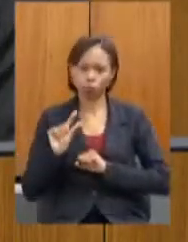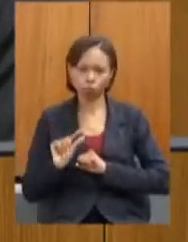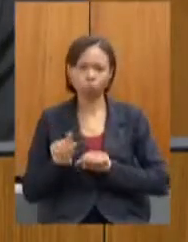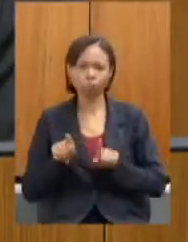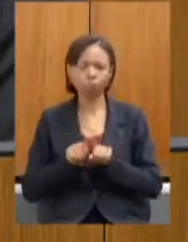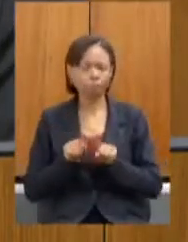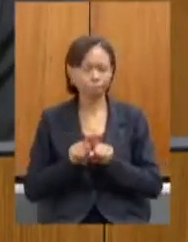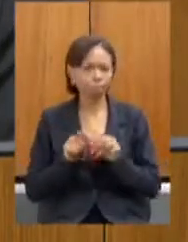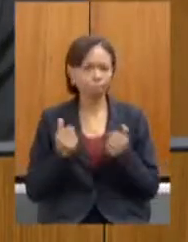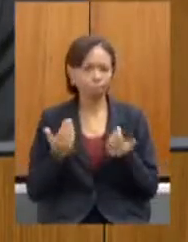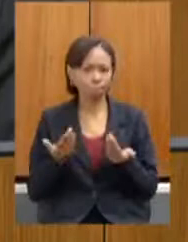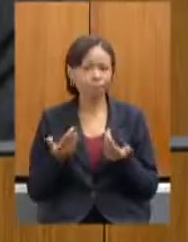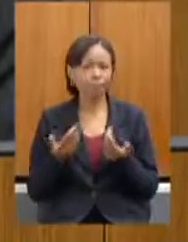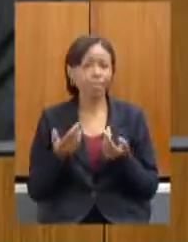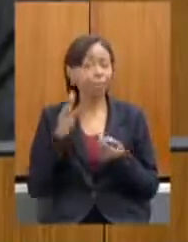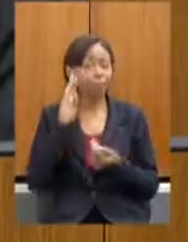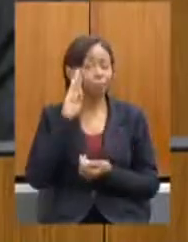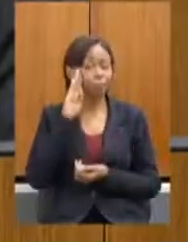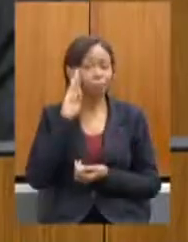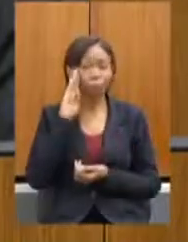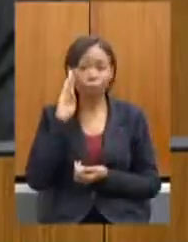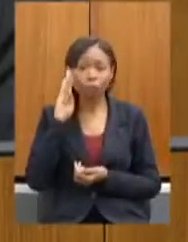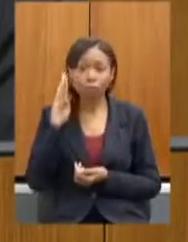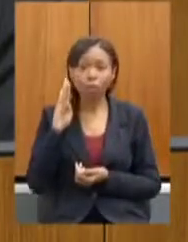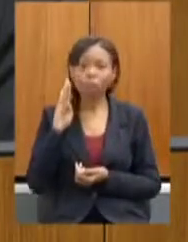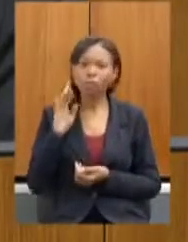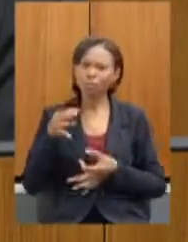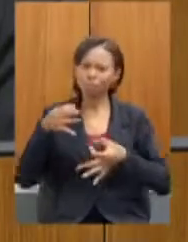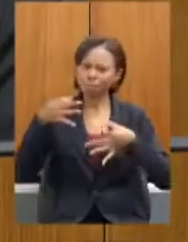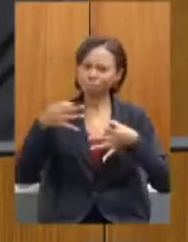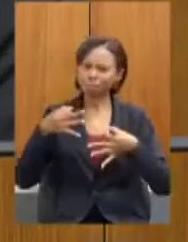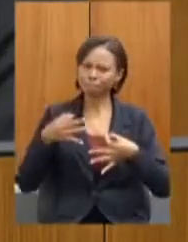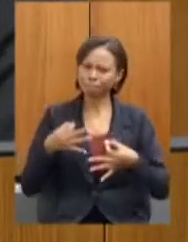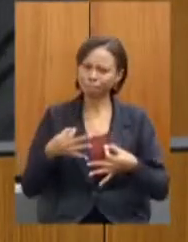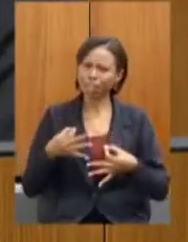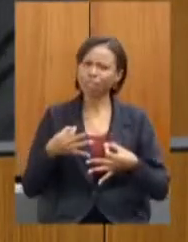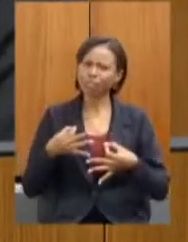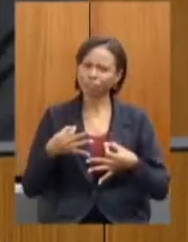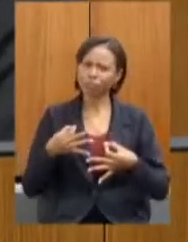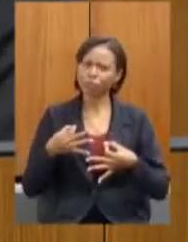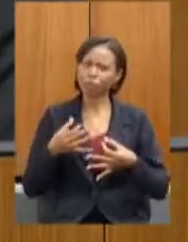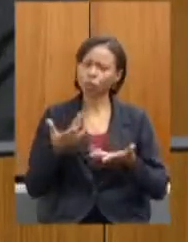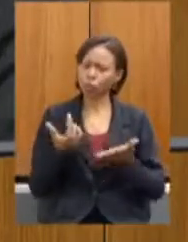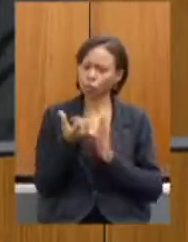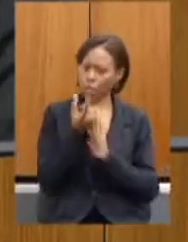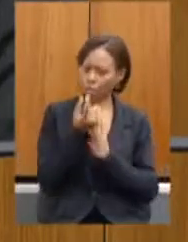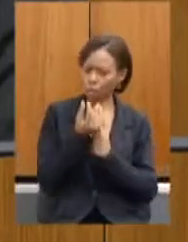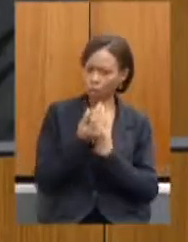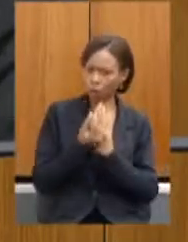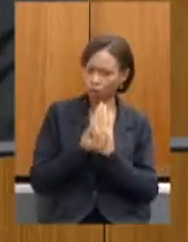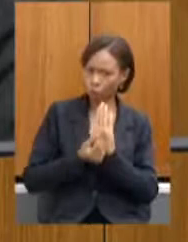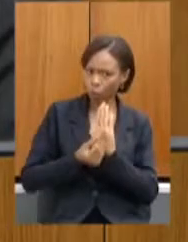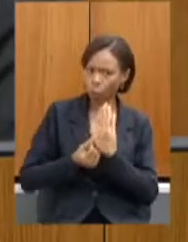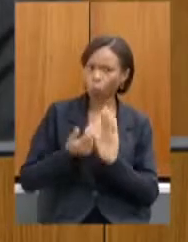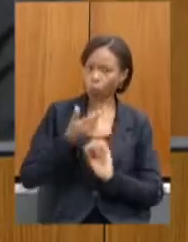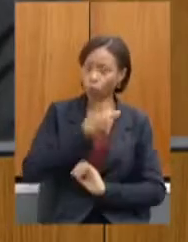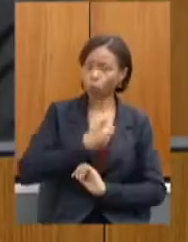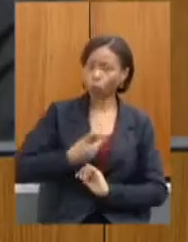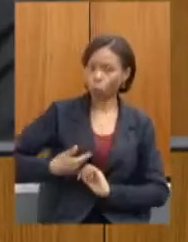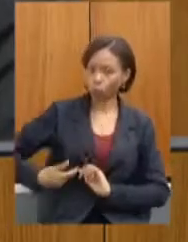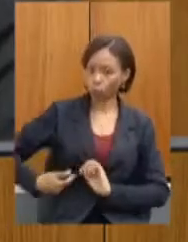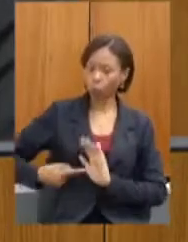né e é a correção com os recursos públicos que o governo do estado tem